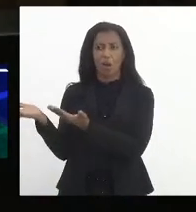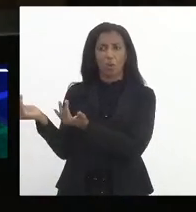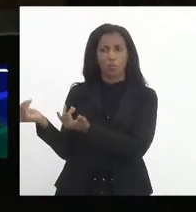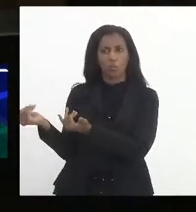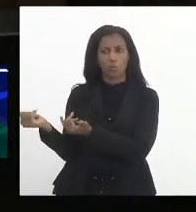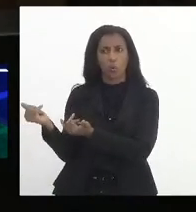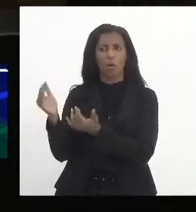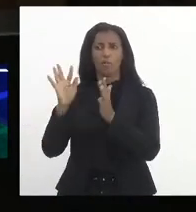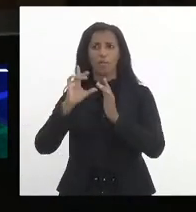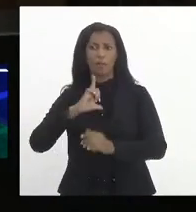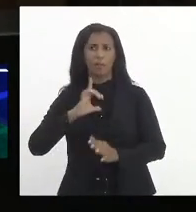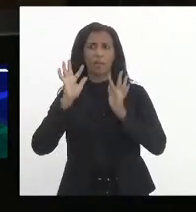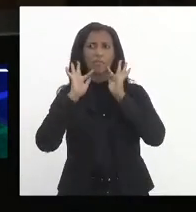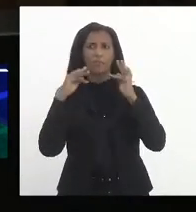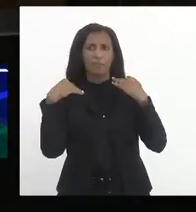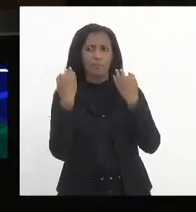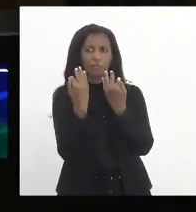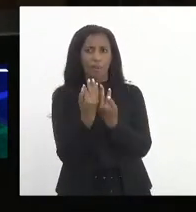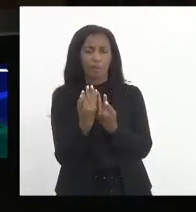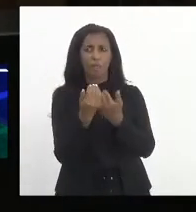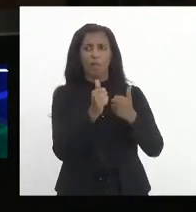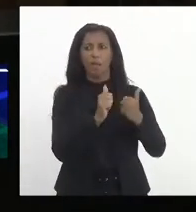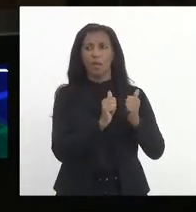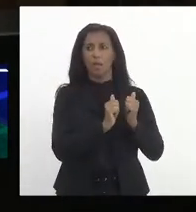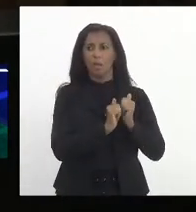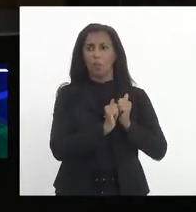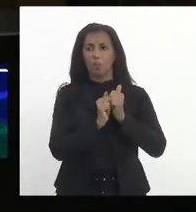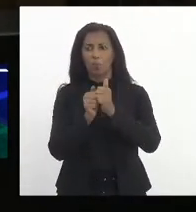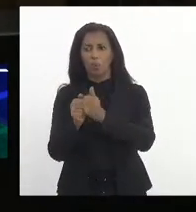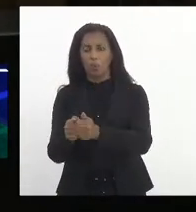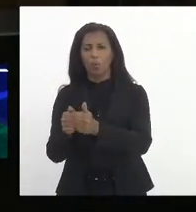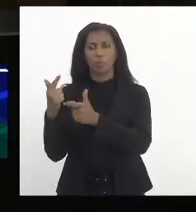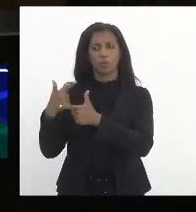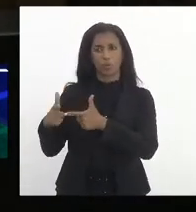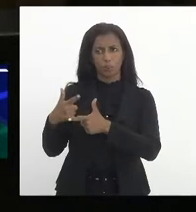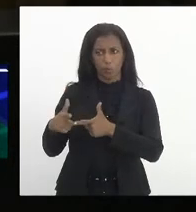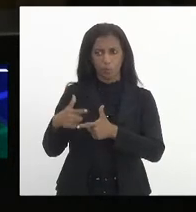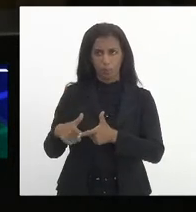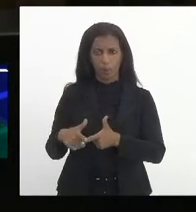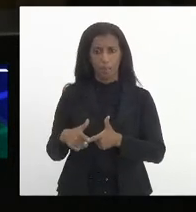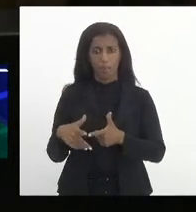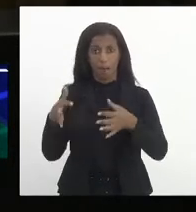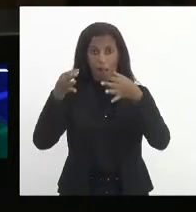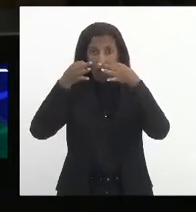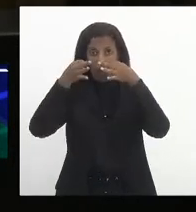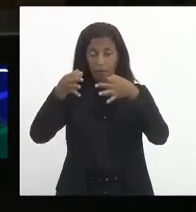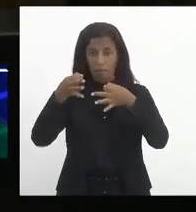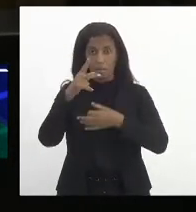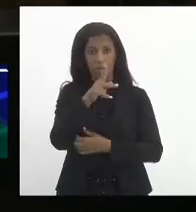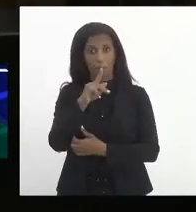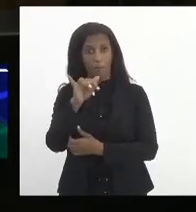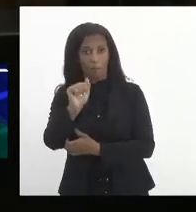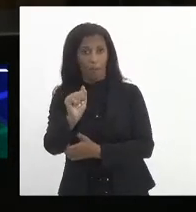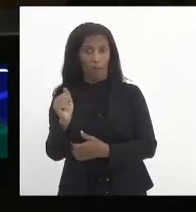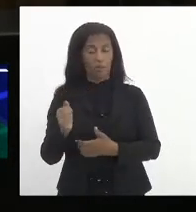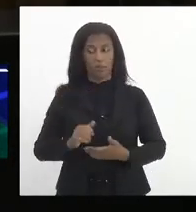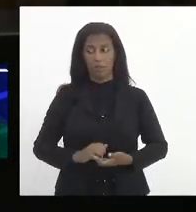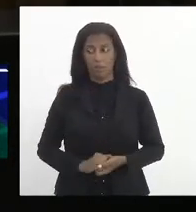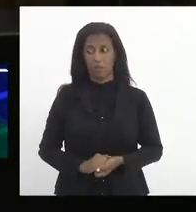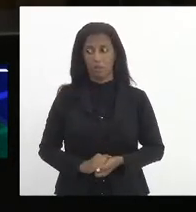envolver a família no acompanhamento dos seus problemas atenção pais agora